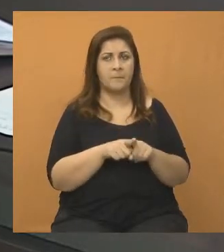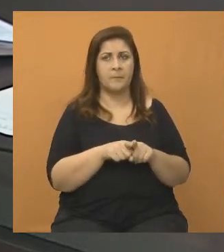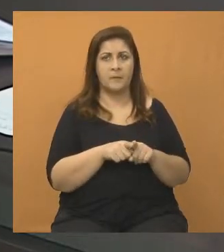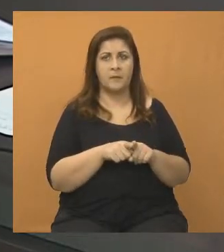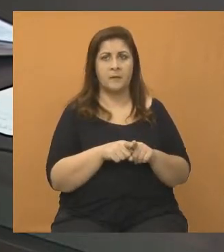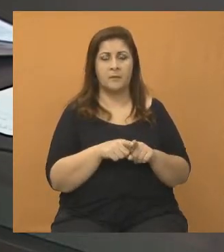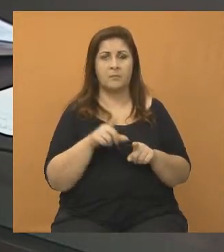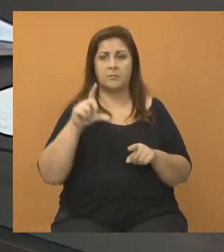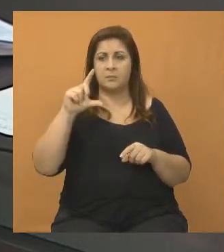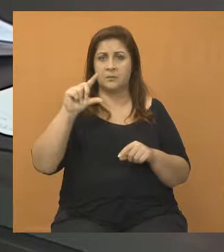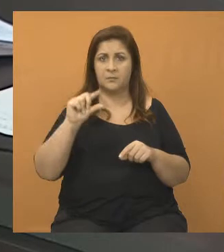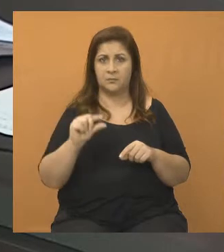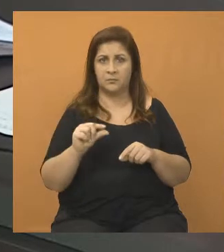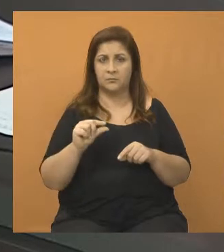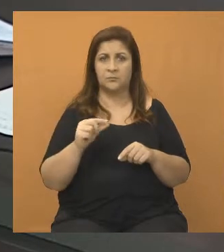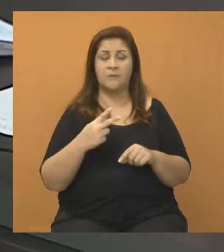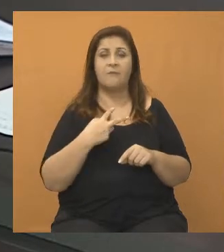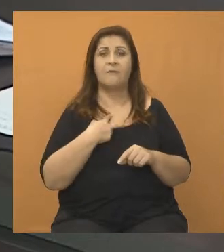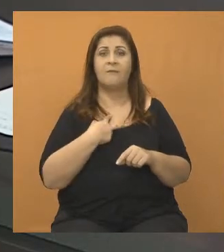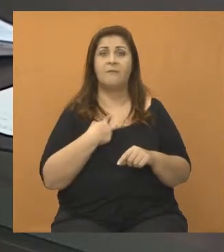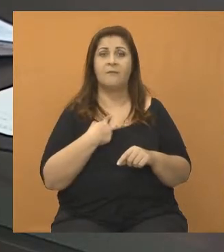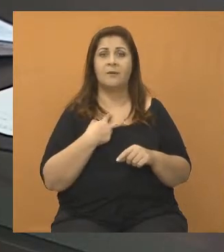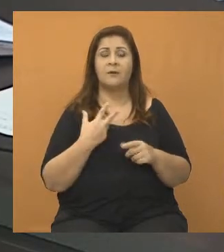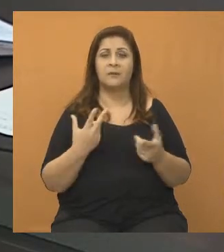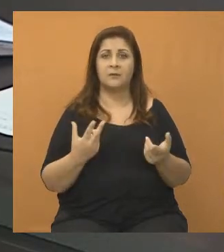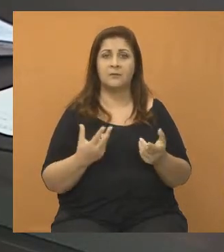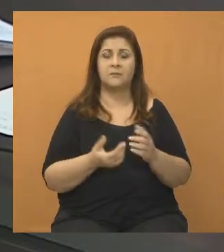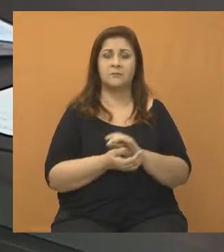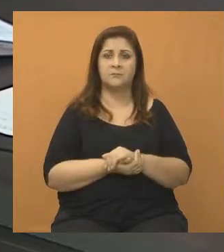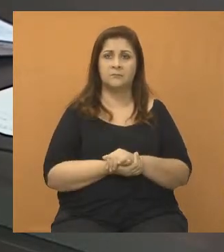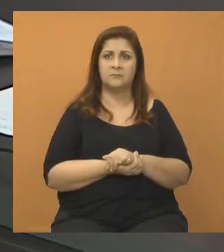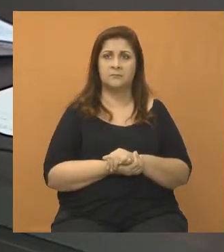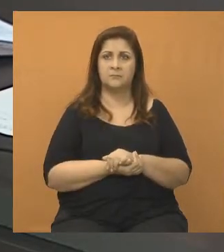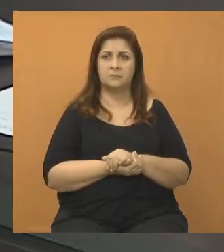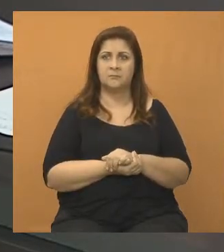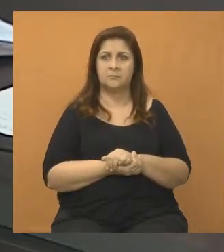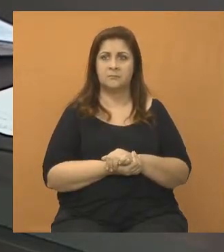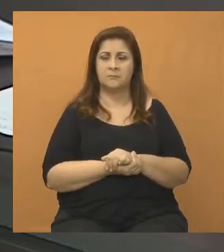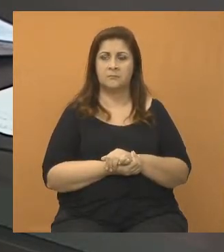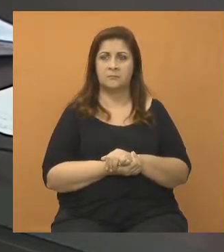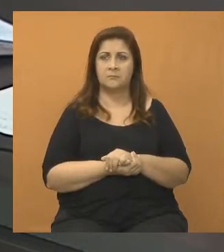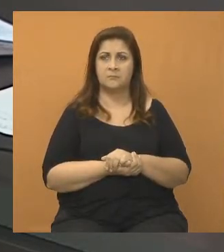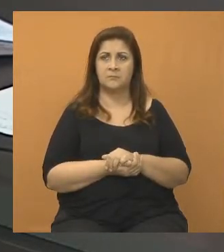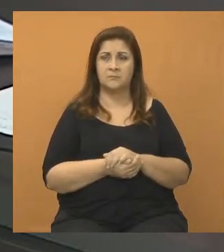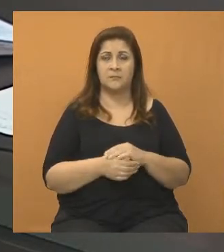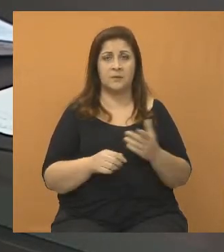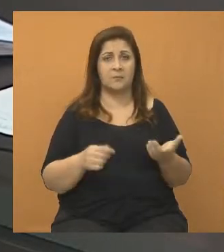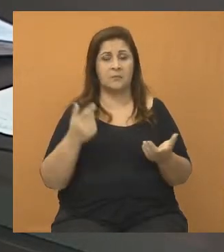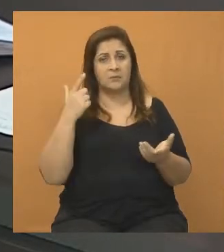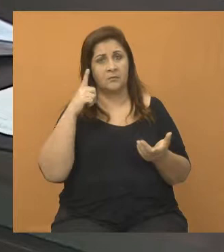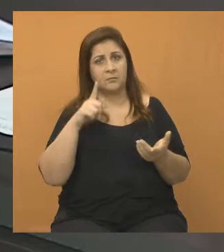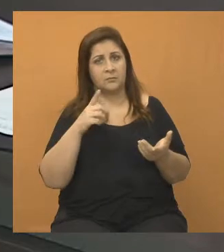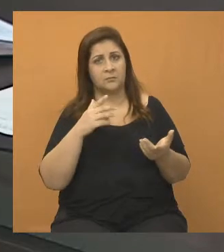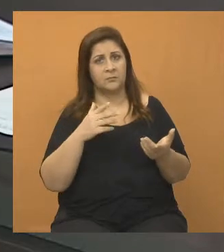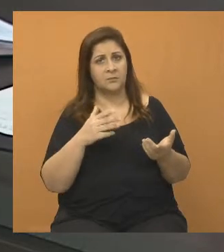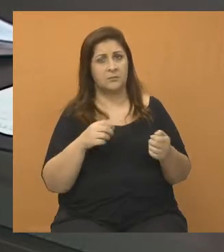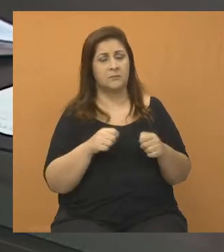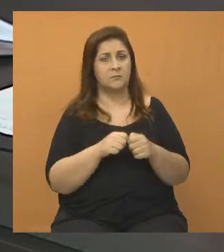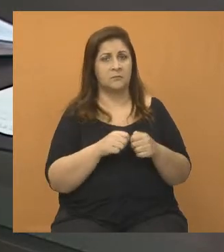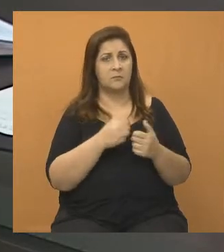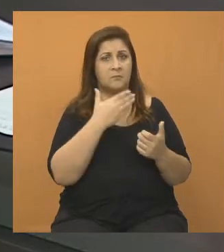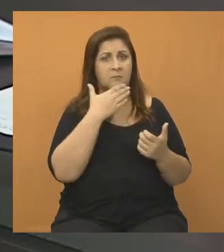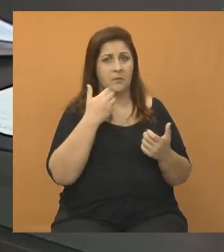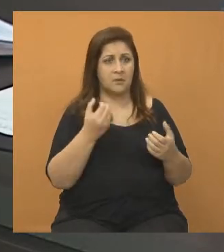uma redução no número de vagas das ILPIs, até mesmo para poder dar uma contrapartida melhor